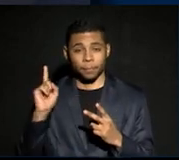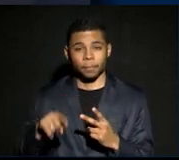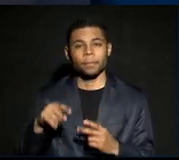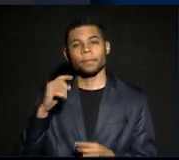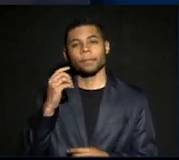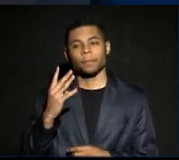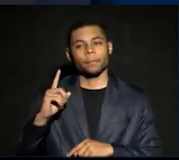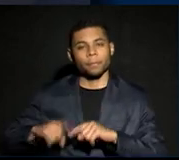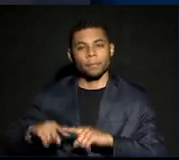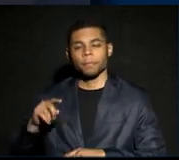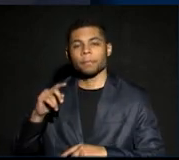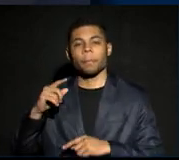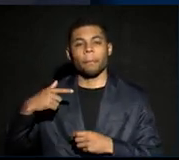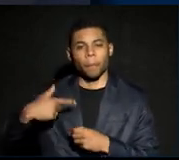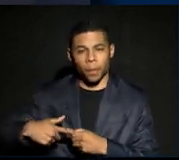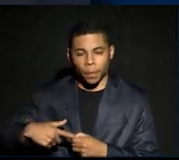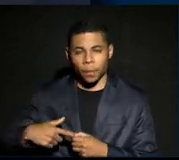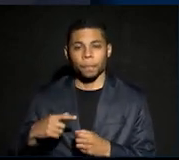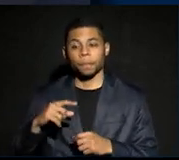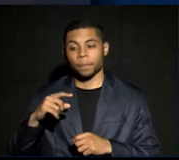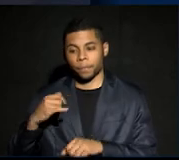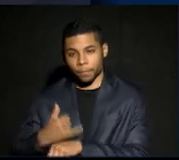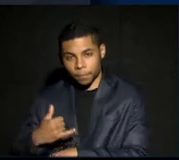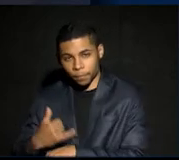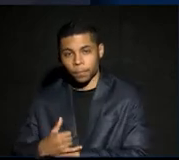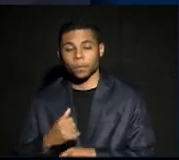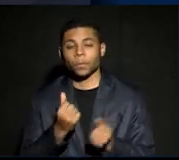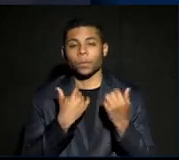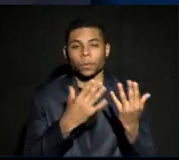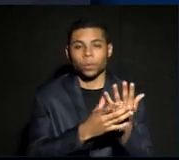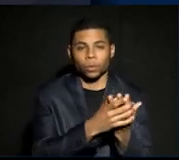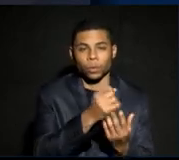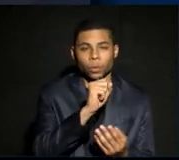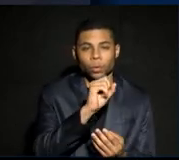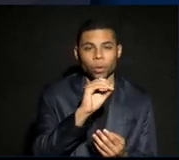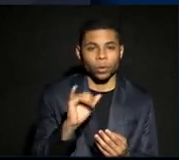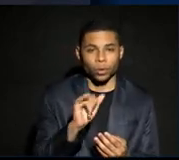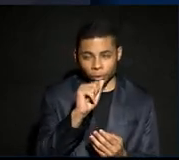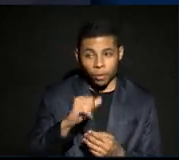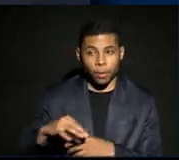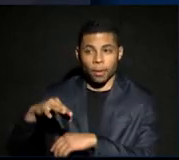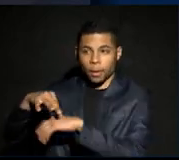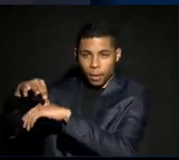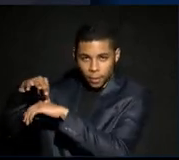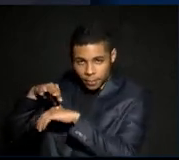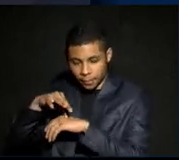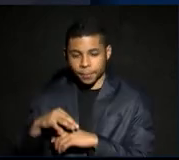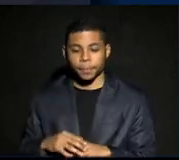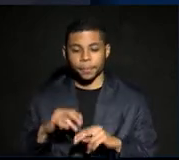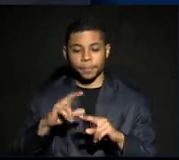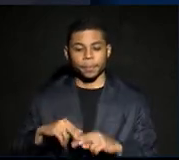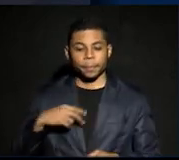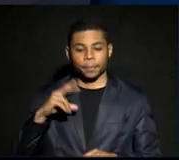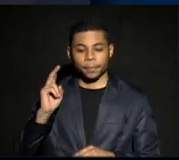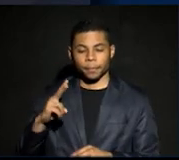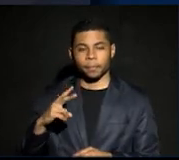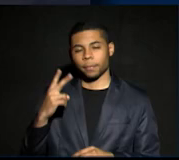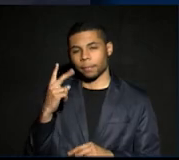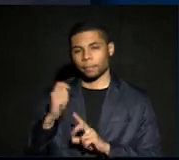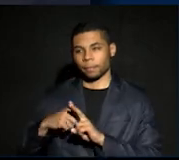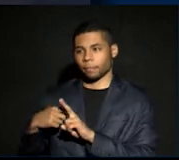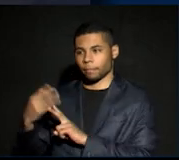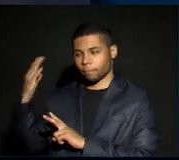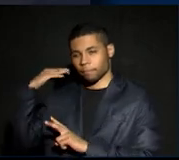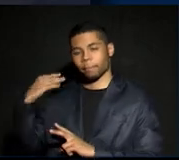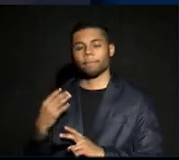Brasil são 4 produtos, petróleo, minério de ferro, soja e carne. O preço desses produtos, de todas as commodities, mesmo com a queda dos últimos 2 meses, ainda